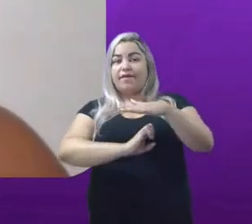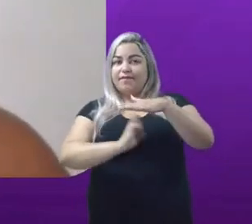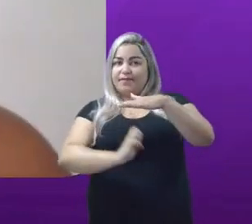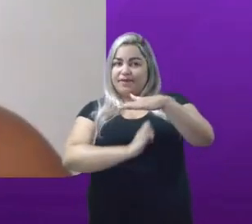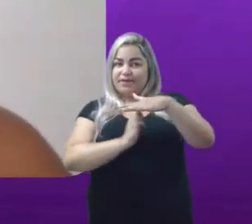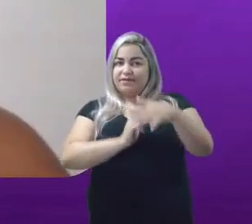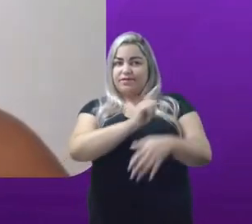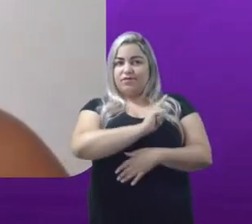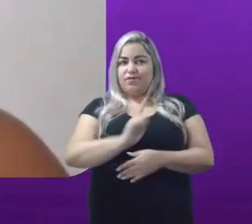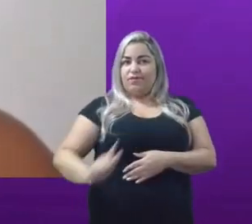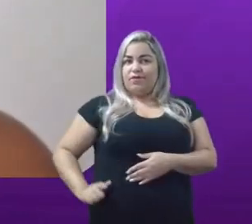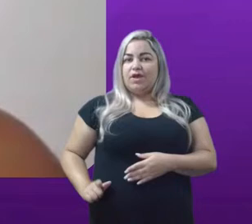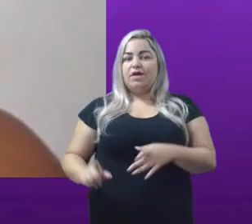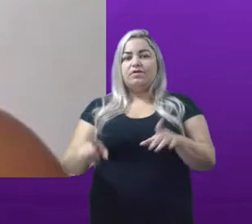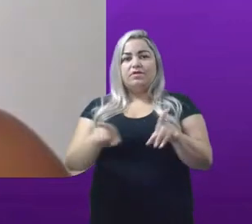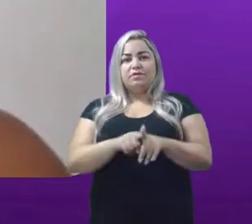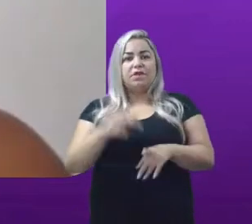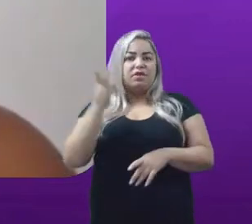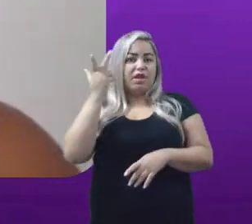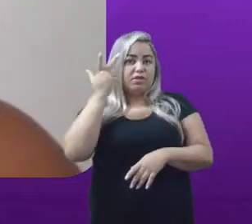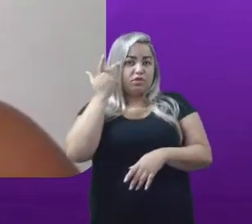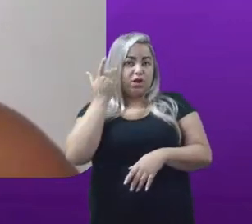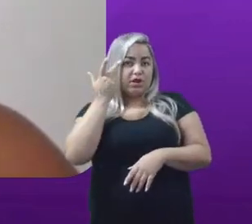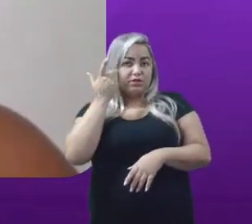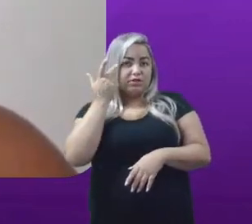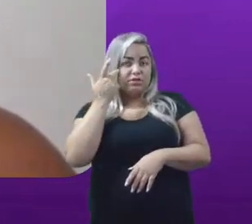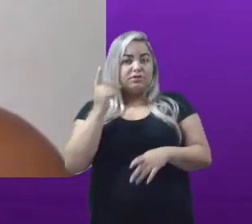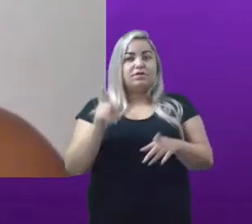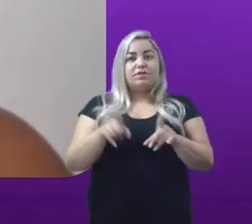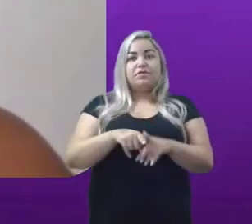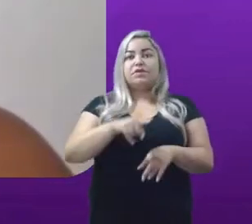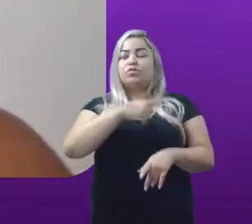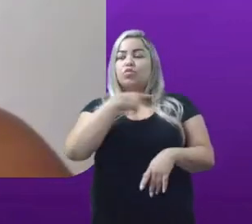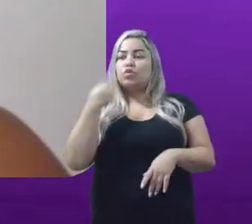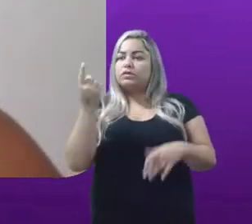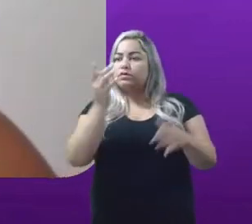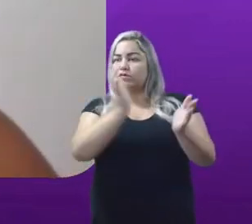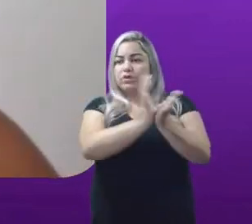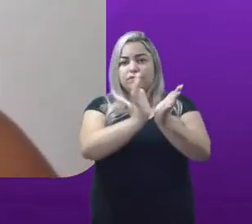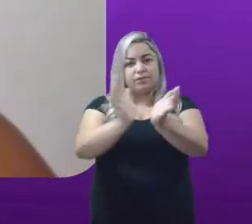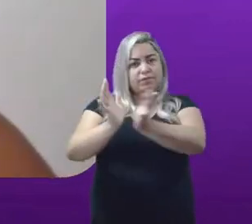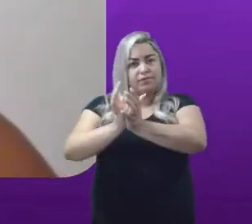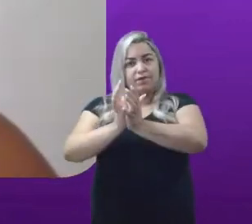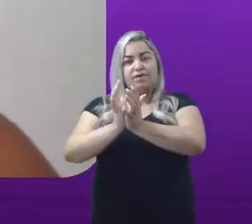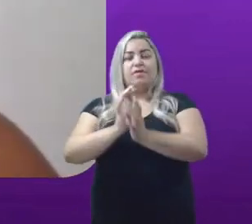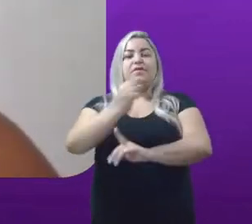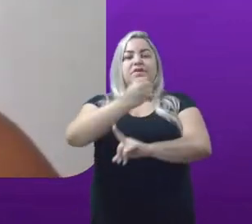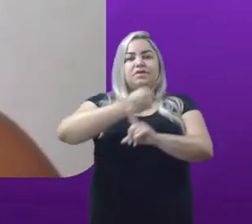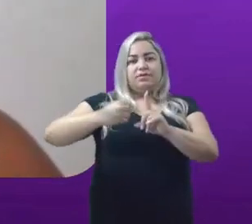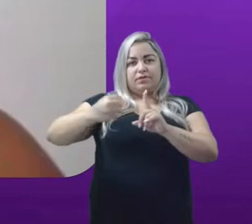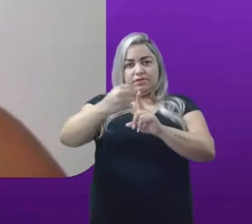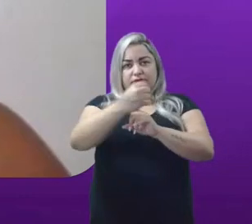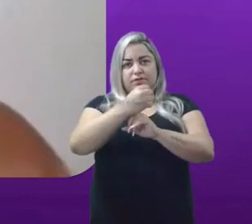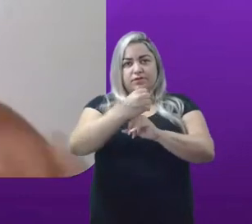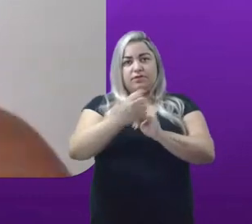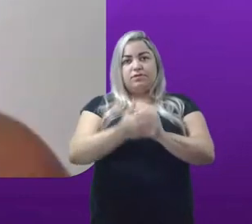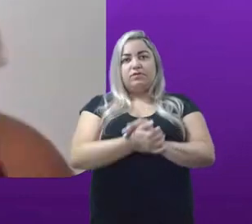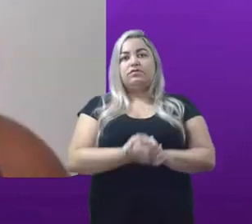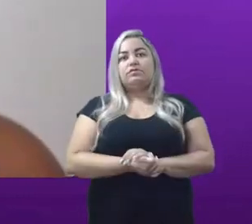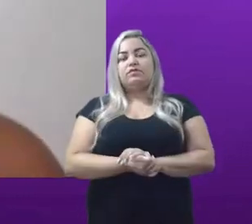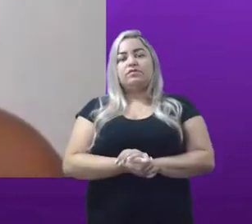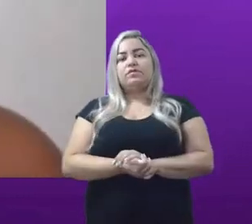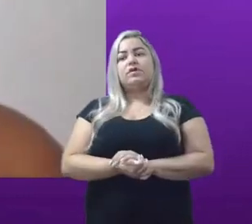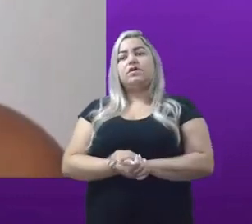a banalização e naturalização das mortes desses grupos pela própria sociedade, né?